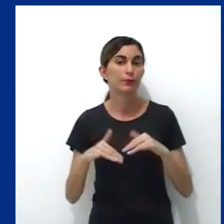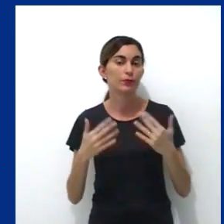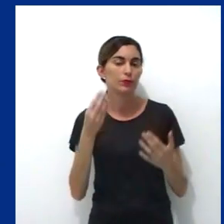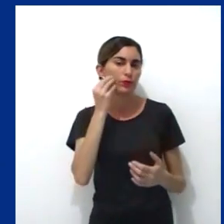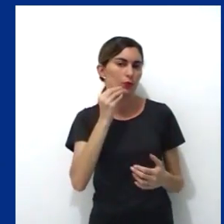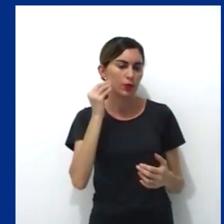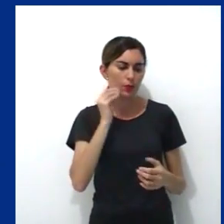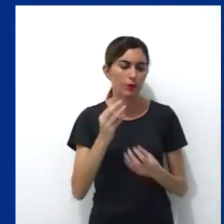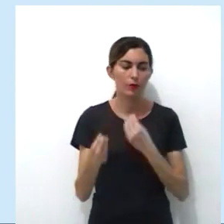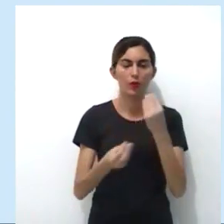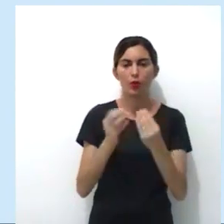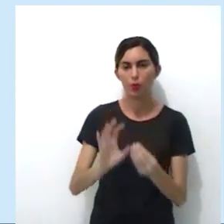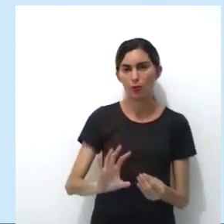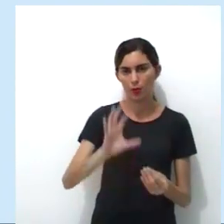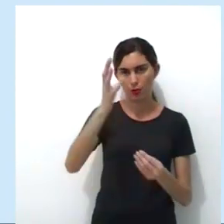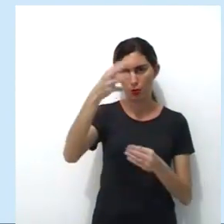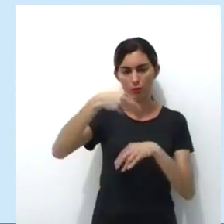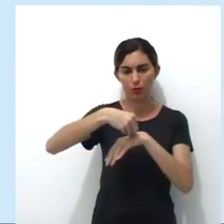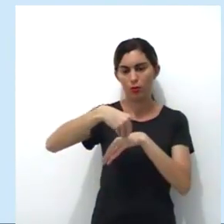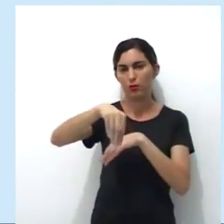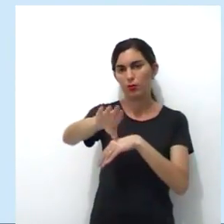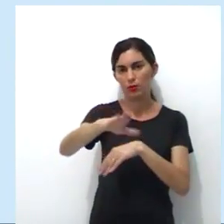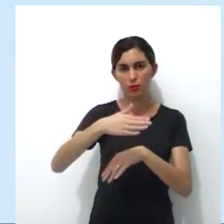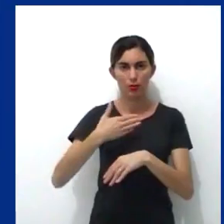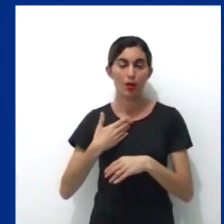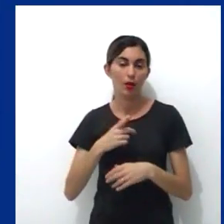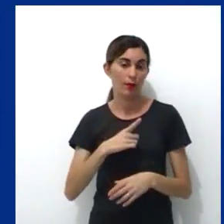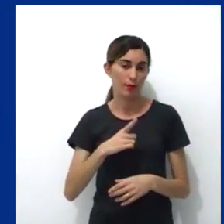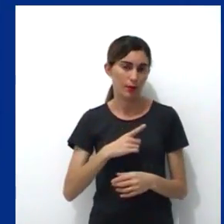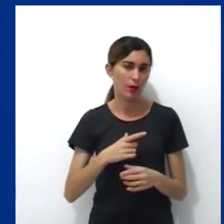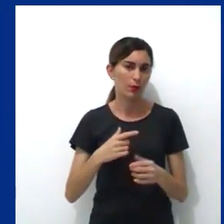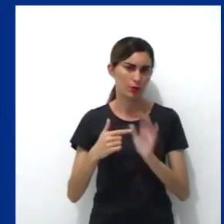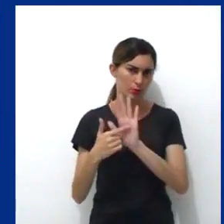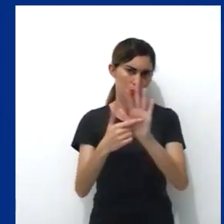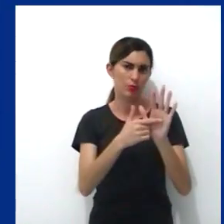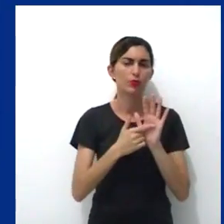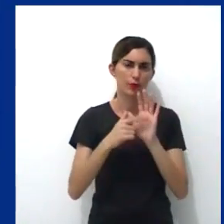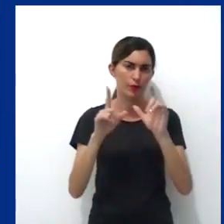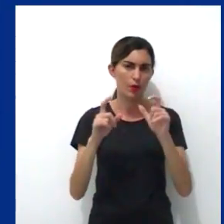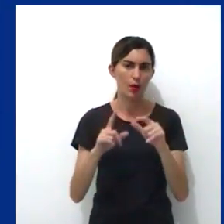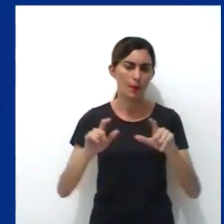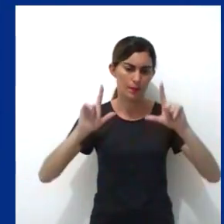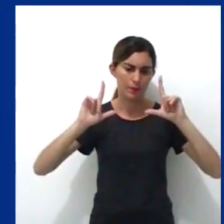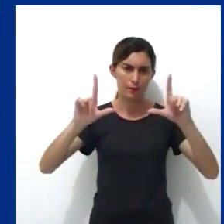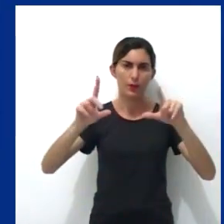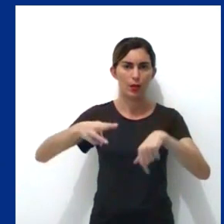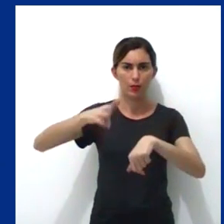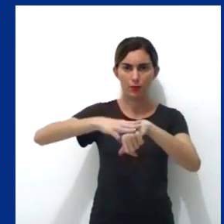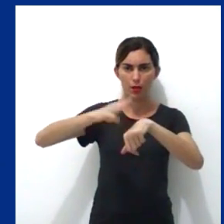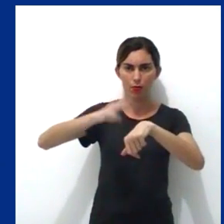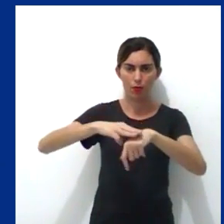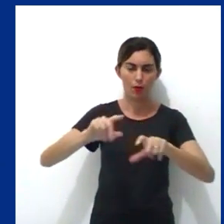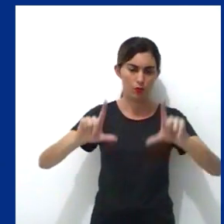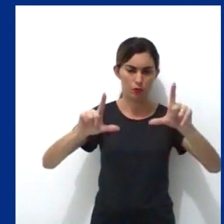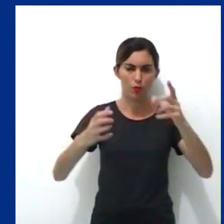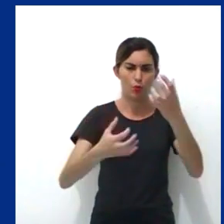quente. Assim, quando aquecemos um corpo sólido, como por exemplo a panela, a energia cinética